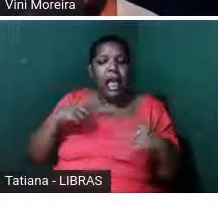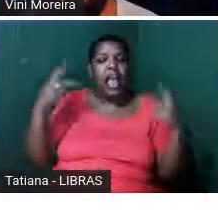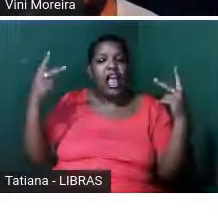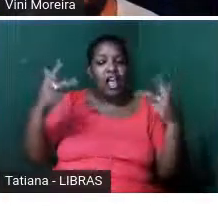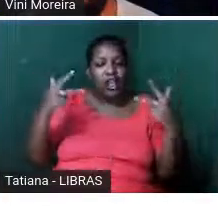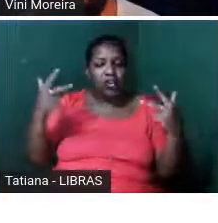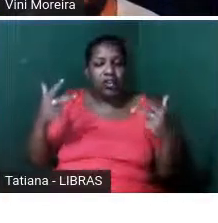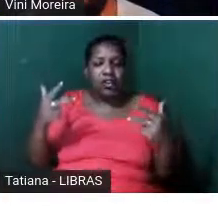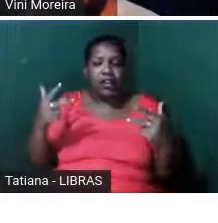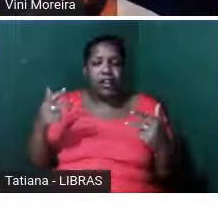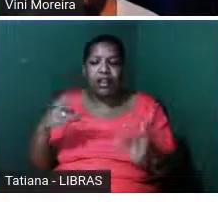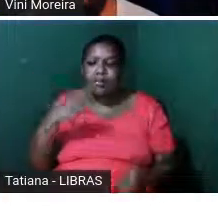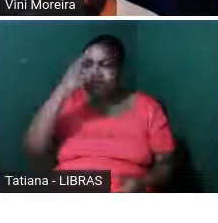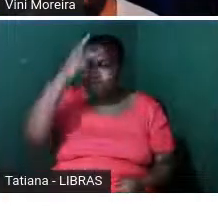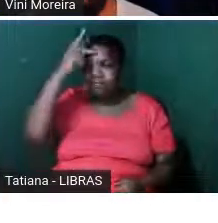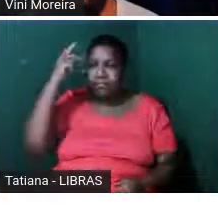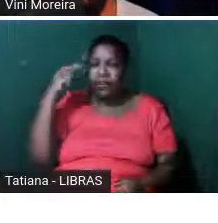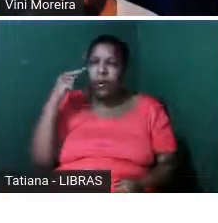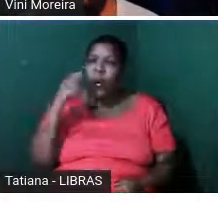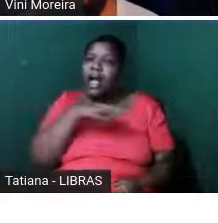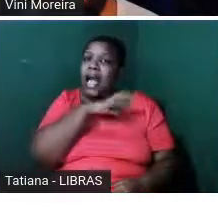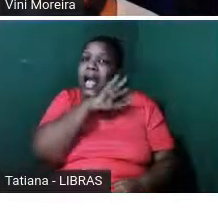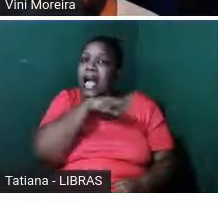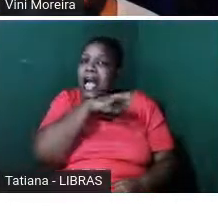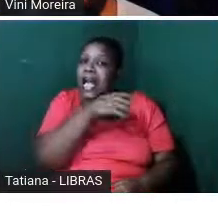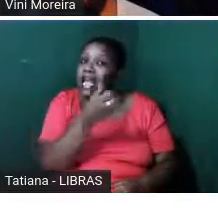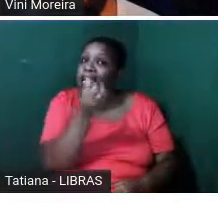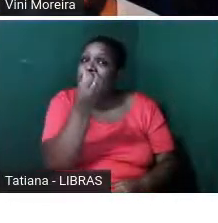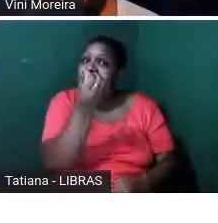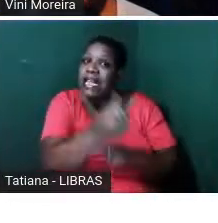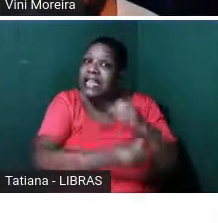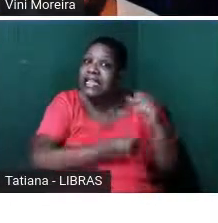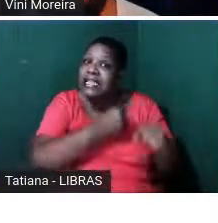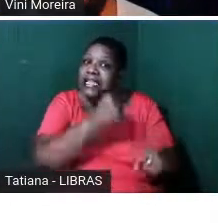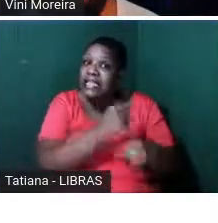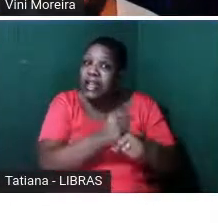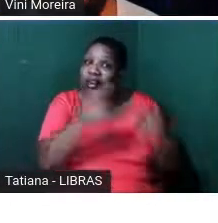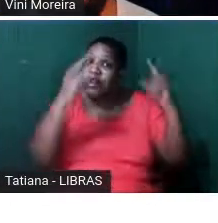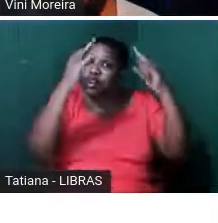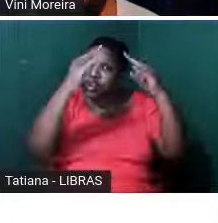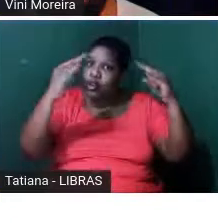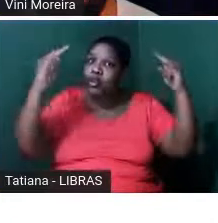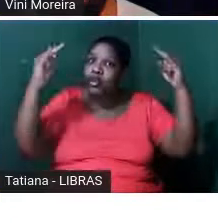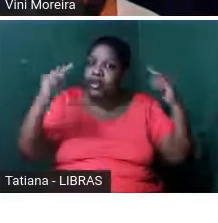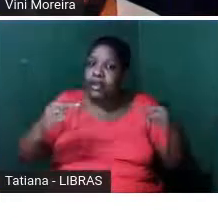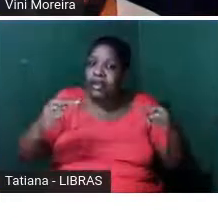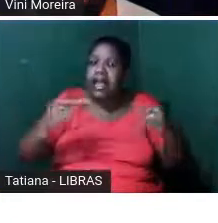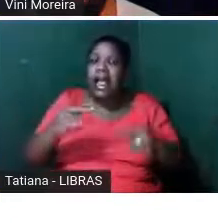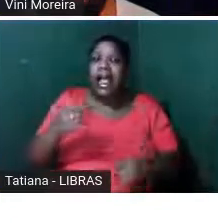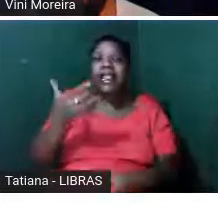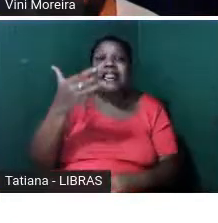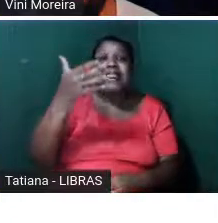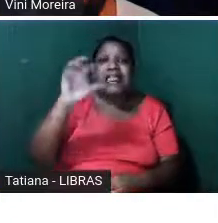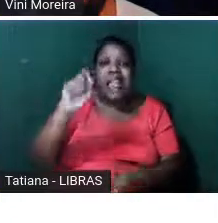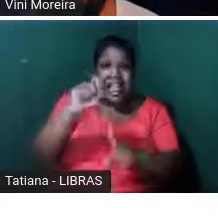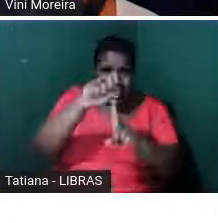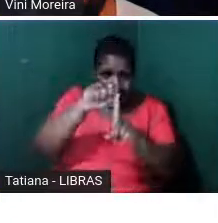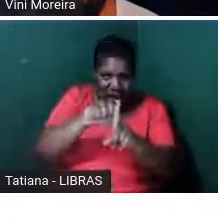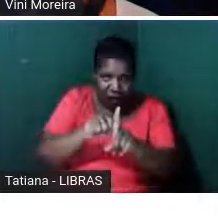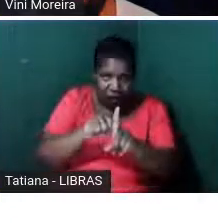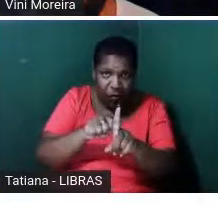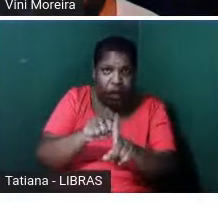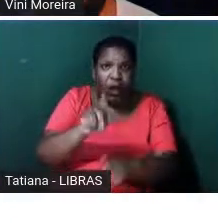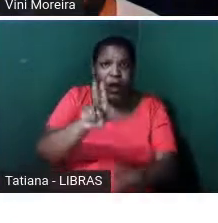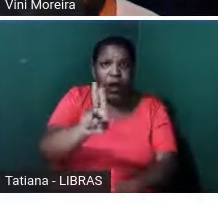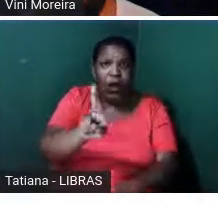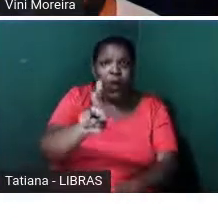me conta esse animal foi resgatado a 6 anos um círculo desenho do Pará depois de 10 meses alça marcha